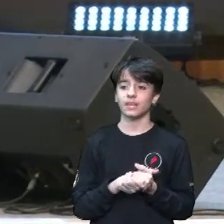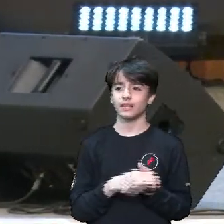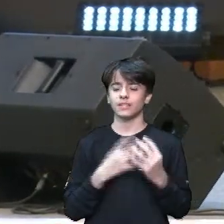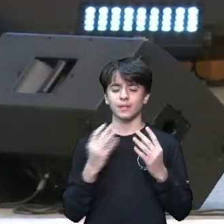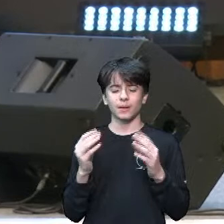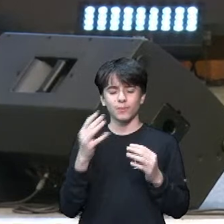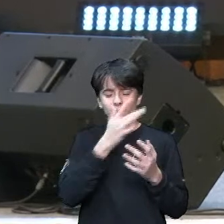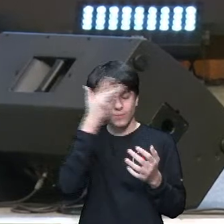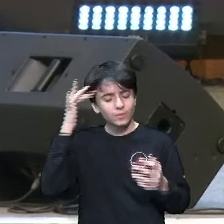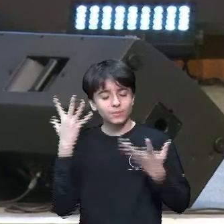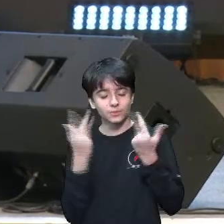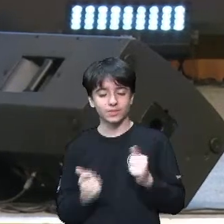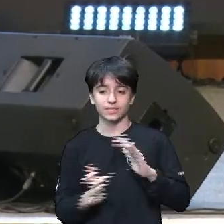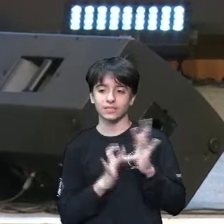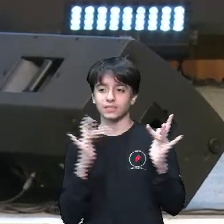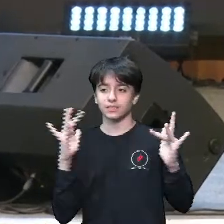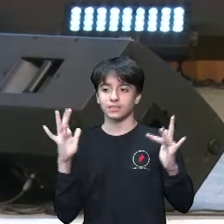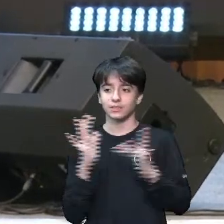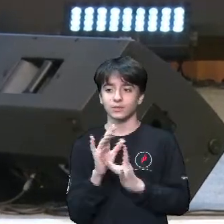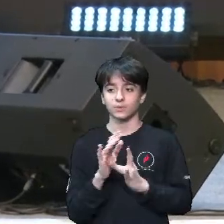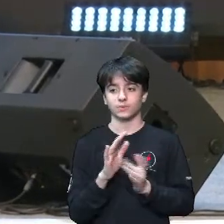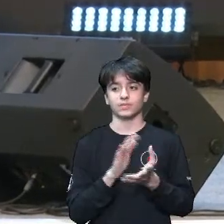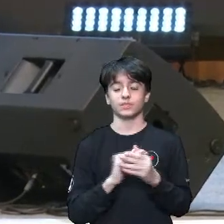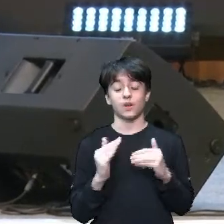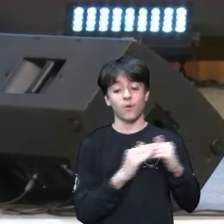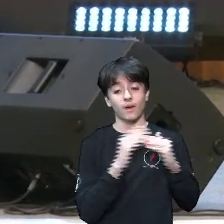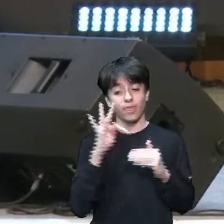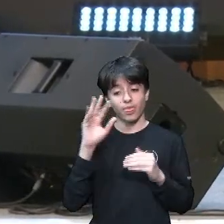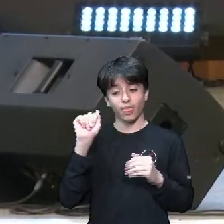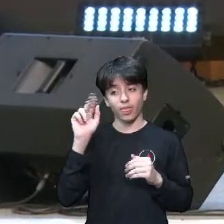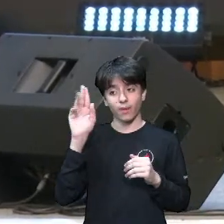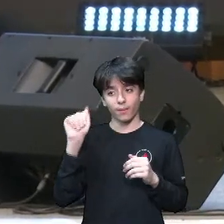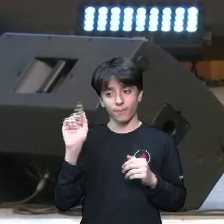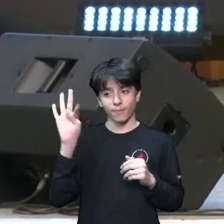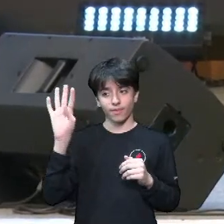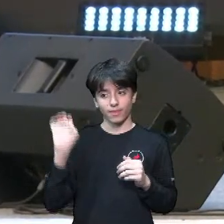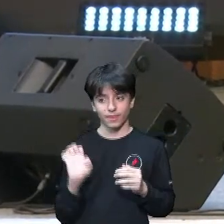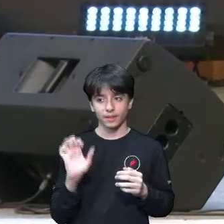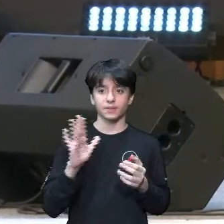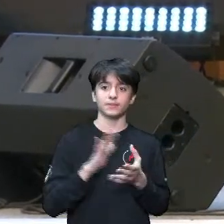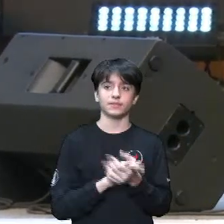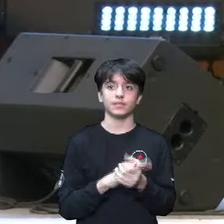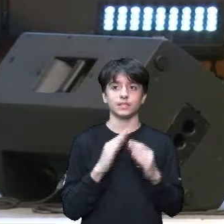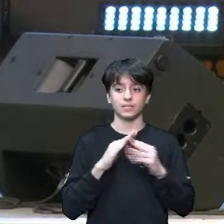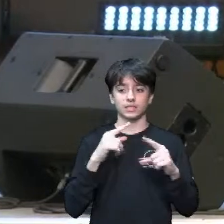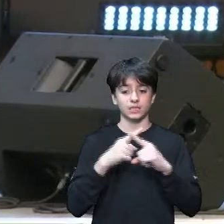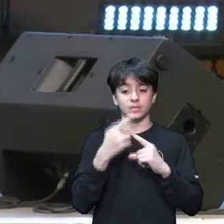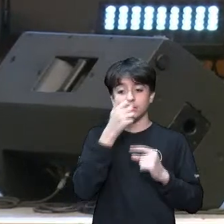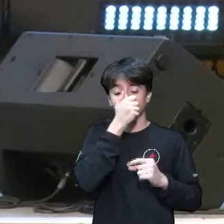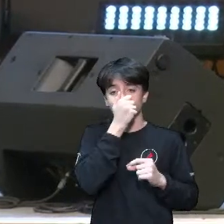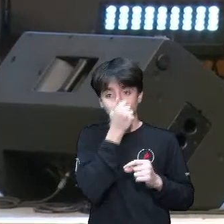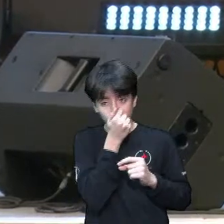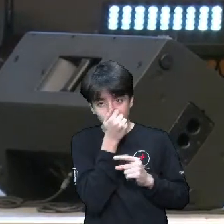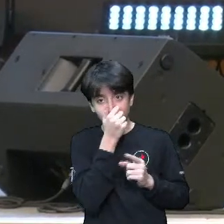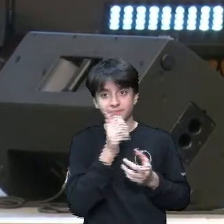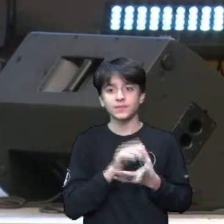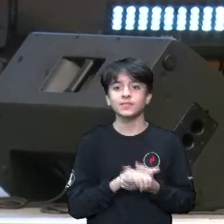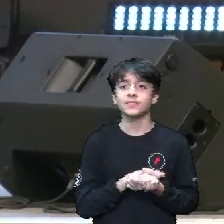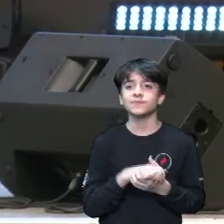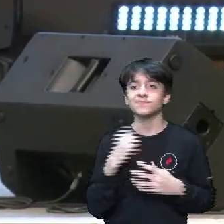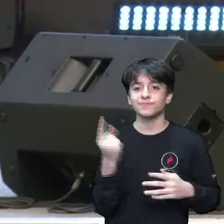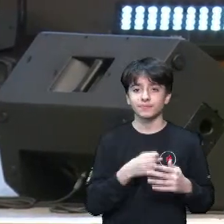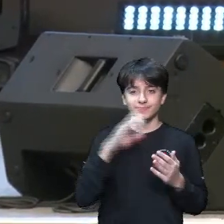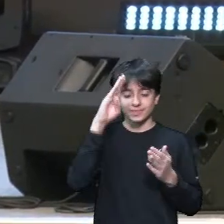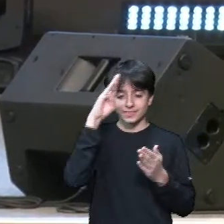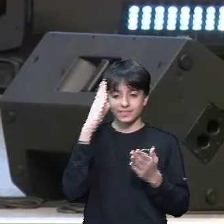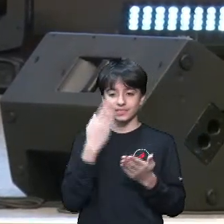foi lá em Taubaté. Taubaté, 2 dias, a igreja cheia nesse final de semana passado, e eu creio que